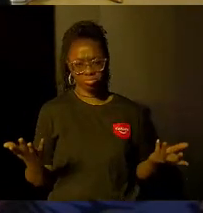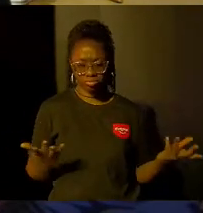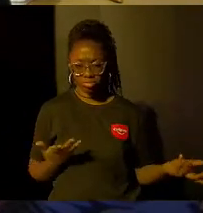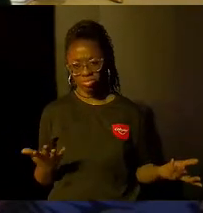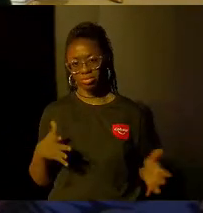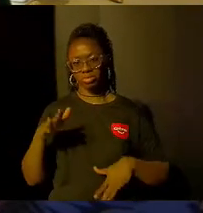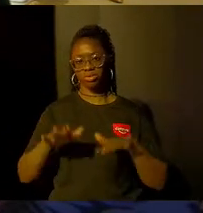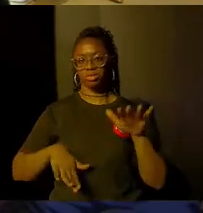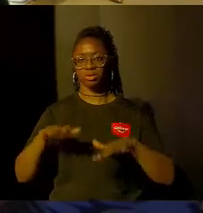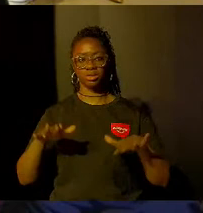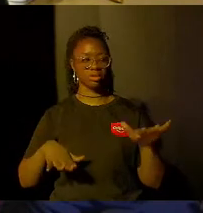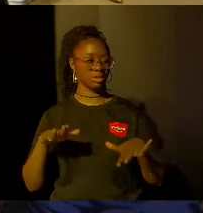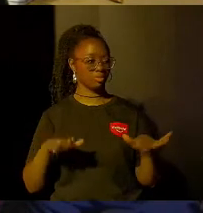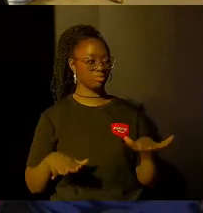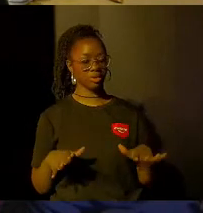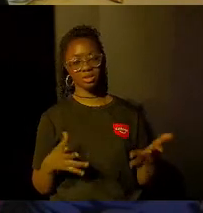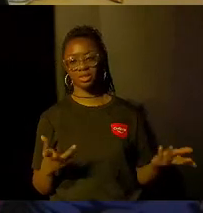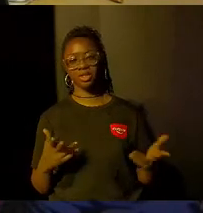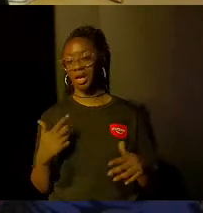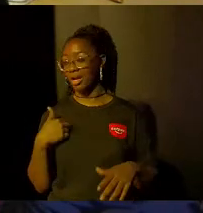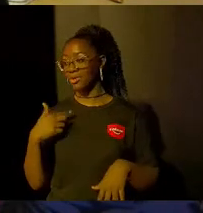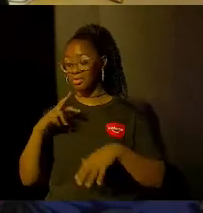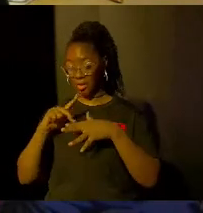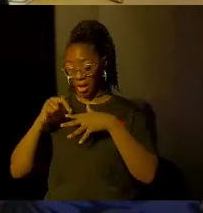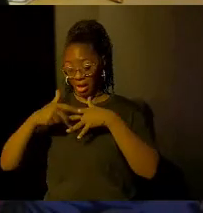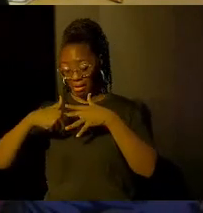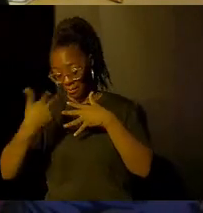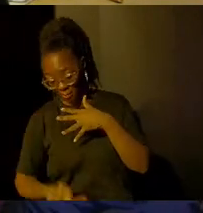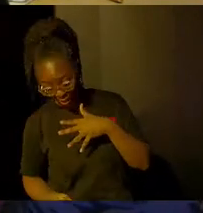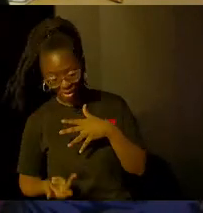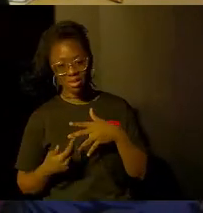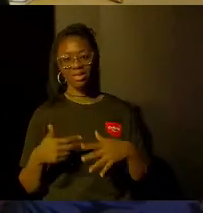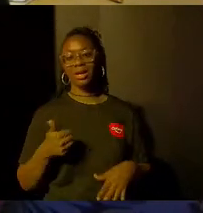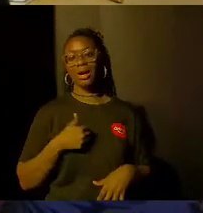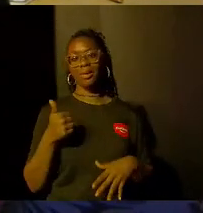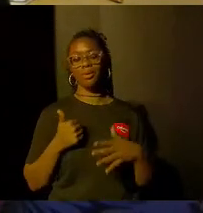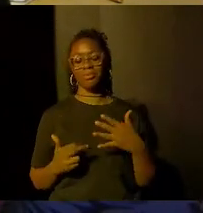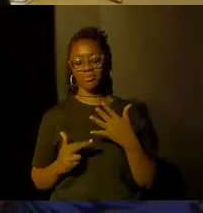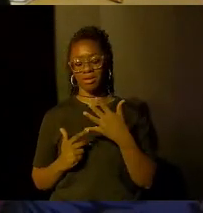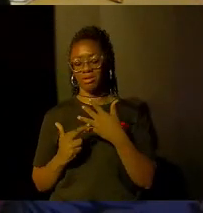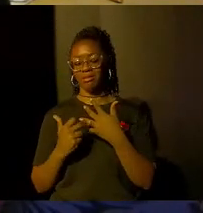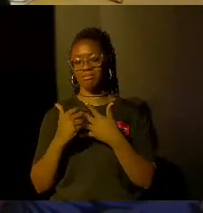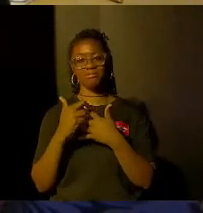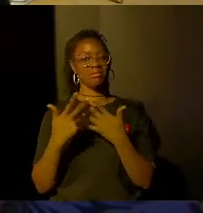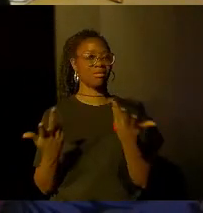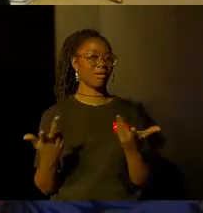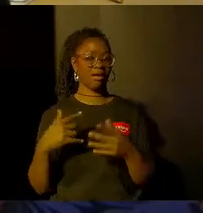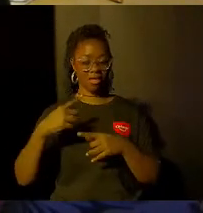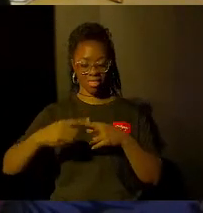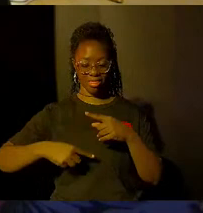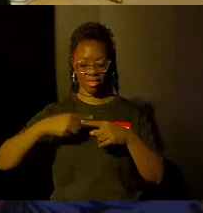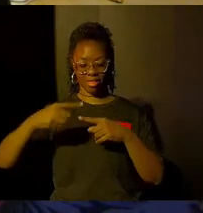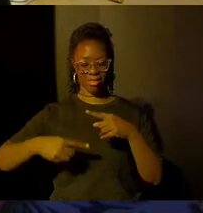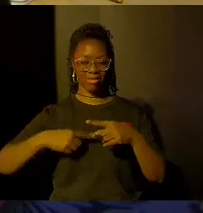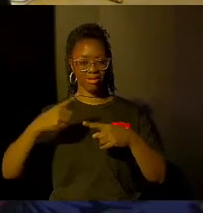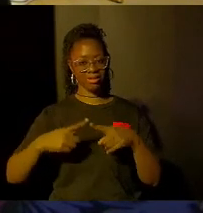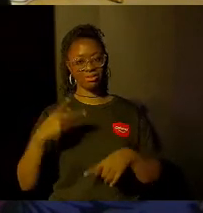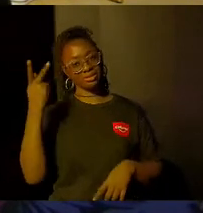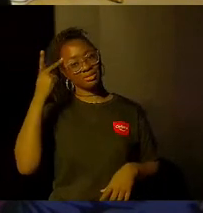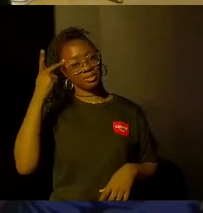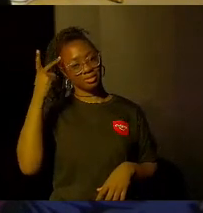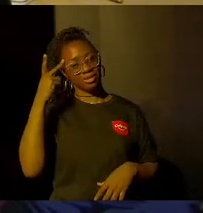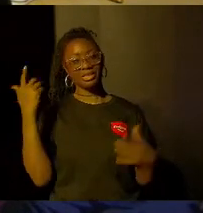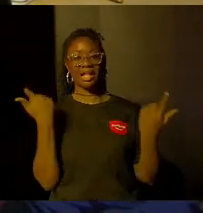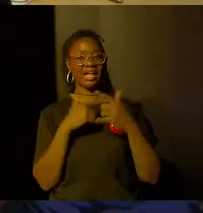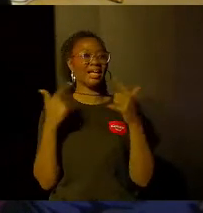ali minha mãe caiu de uma escada rolante a primeira escada rolante de São Paulo e chegou em casa rindo tanto que